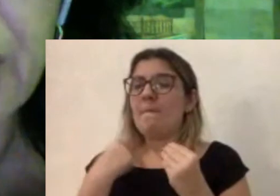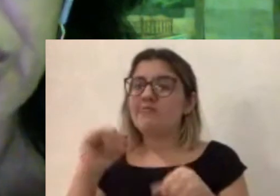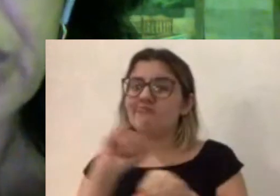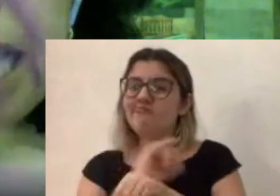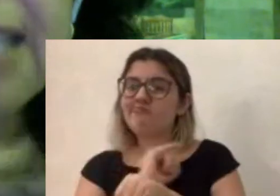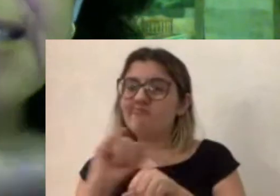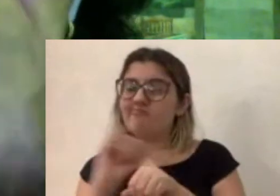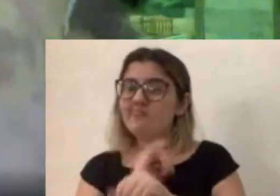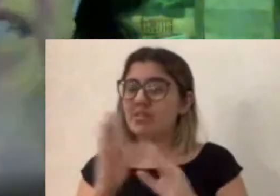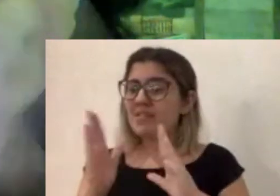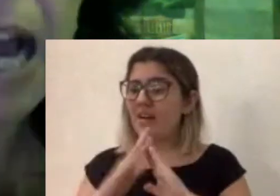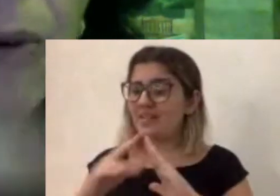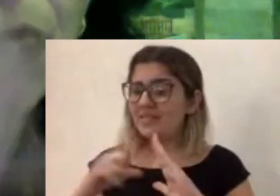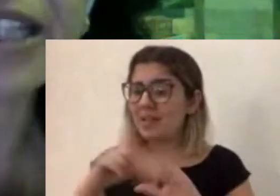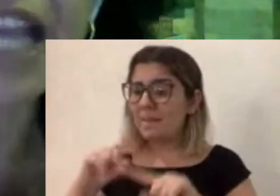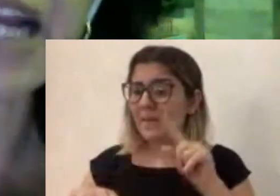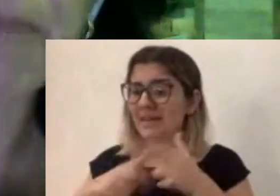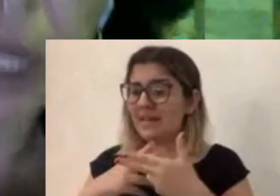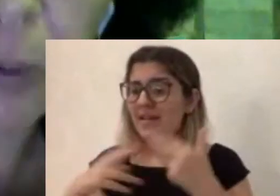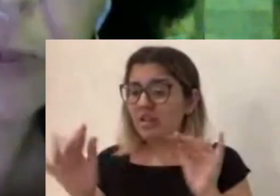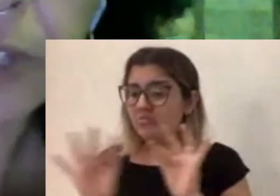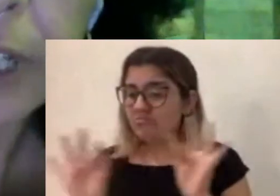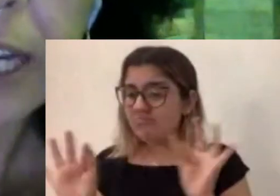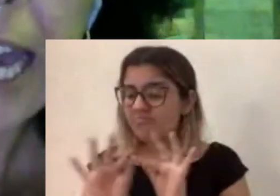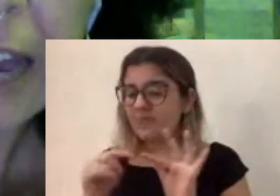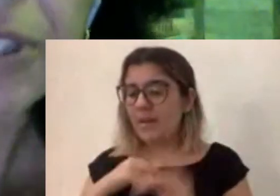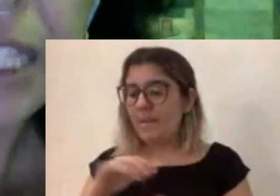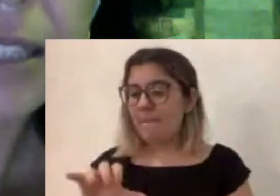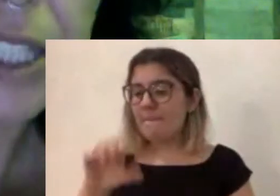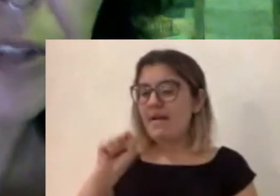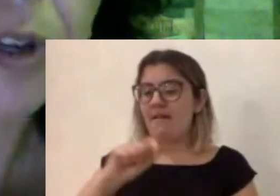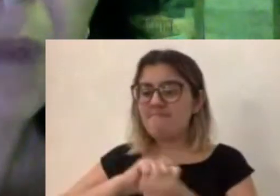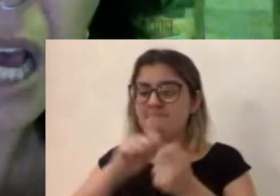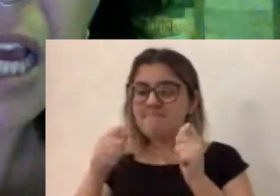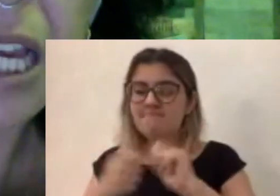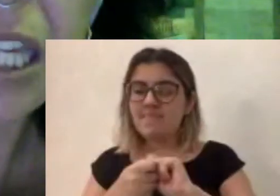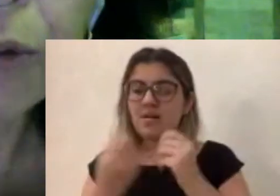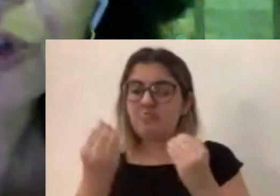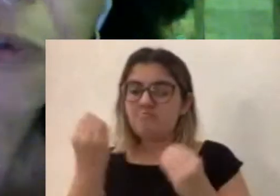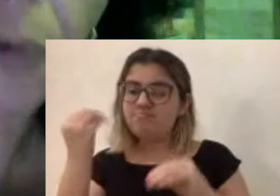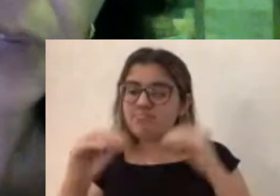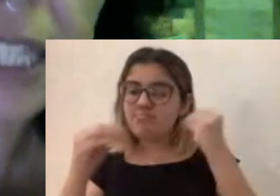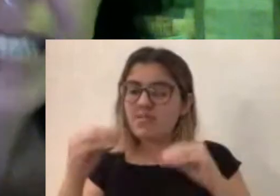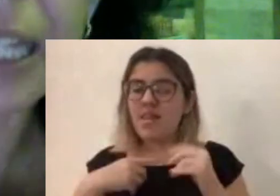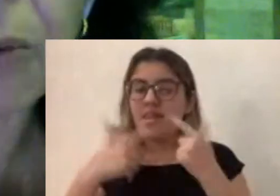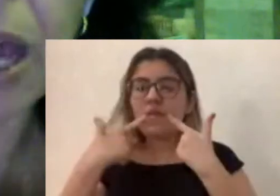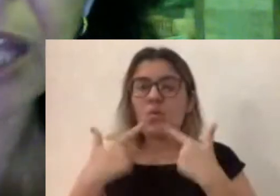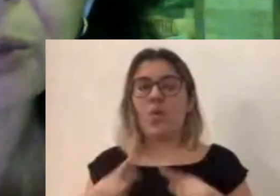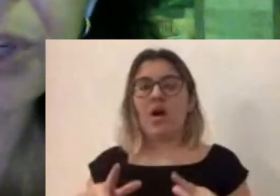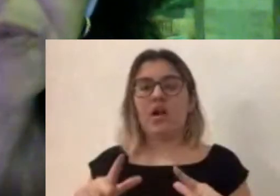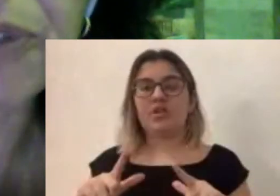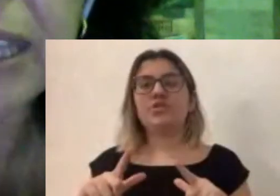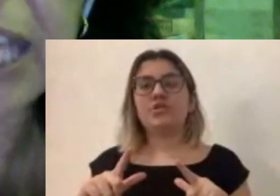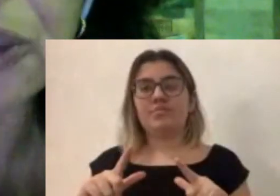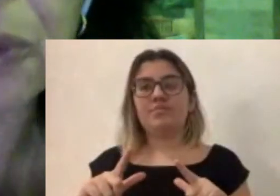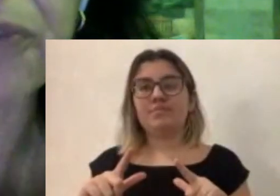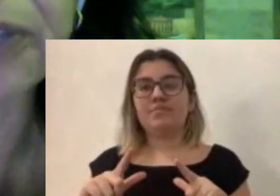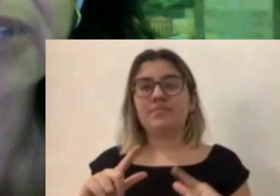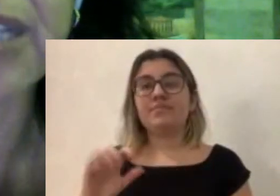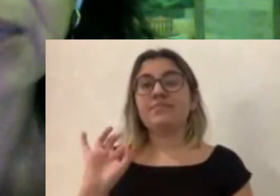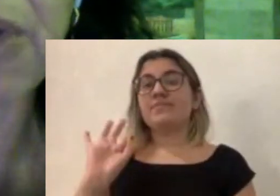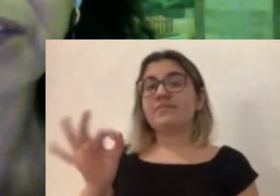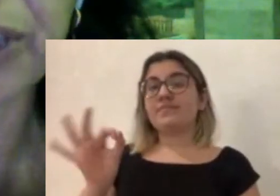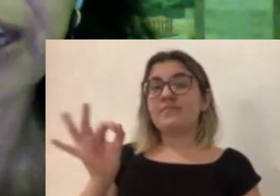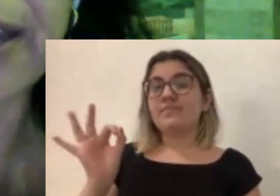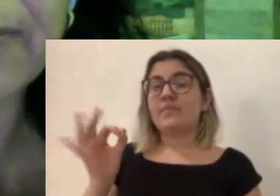A gente, esse saber lidar com o que tem na mão é você transformar e usufruir dessa linguagem, o que você tem de proveito